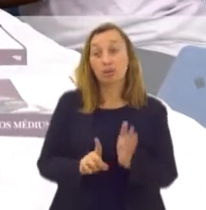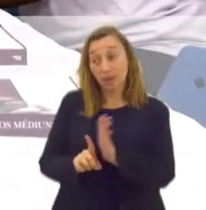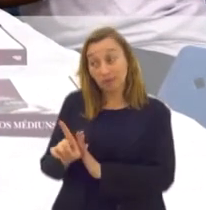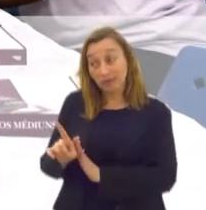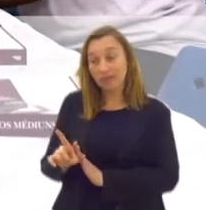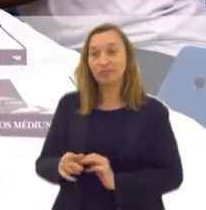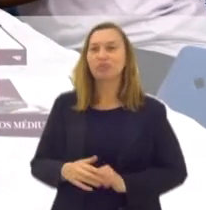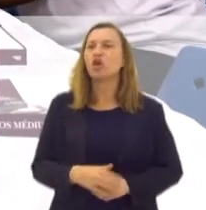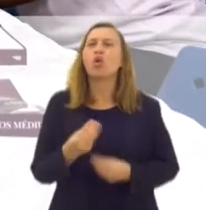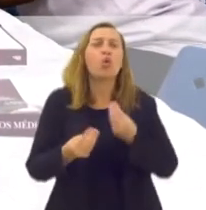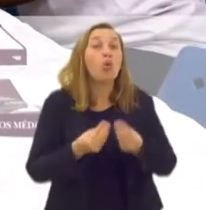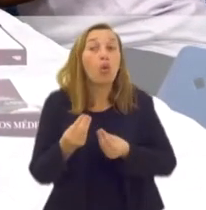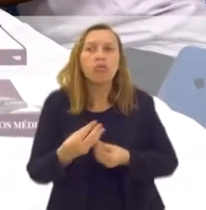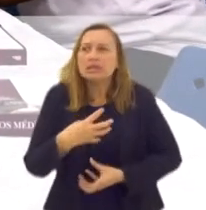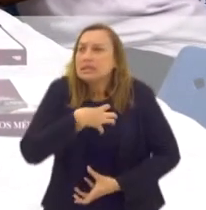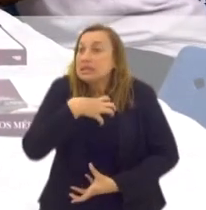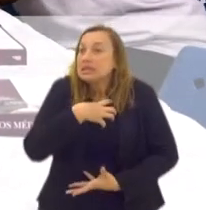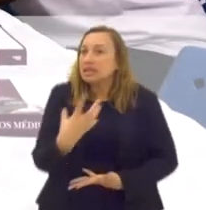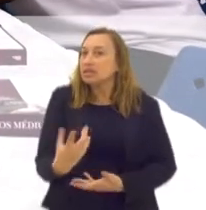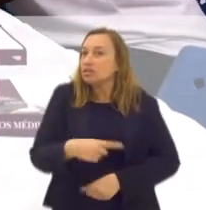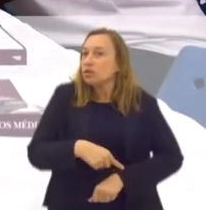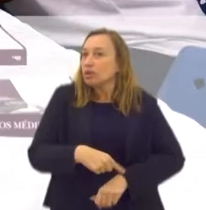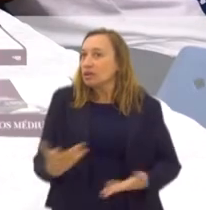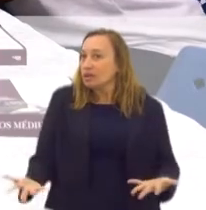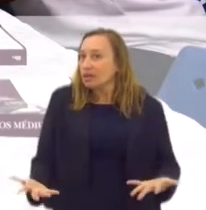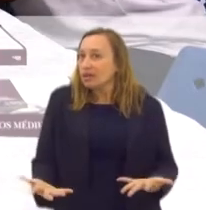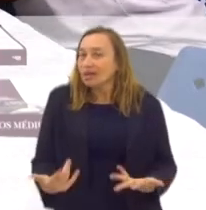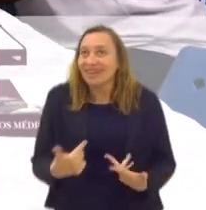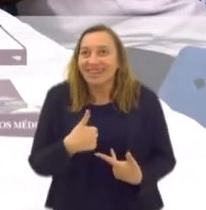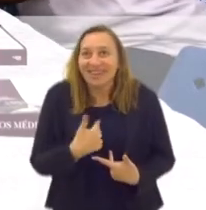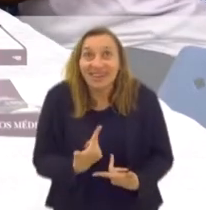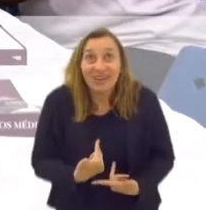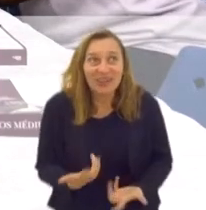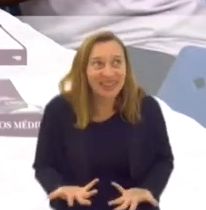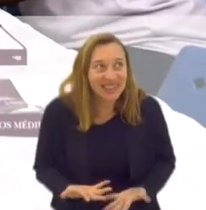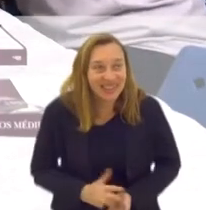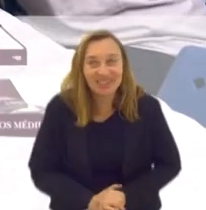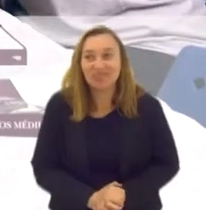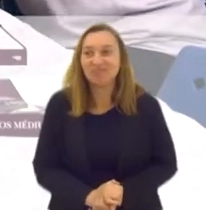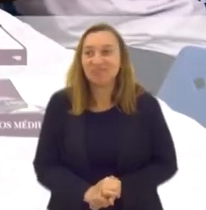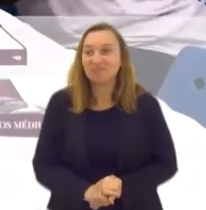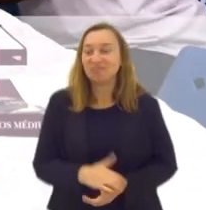Eu ia perguntar. Como é que você fica? Como eu